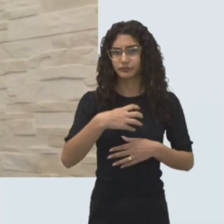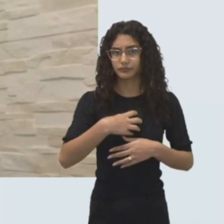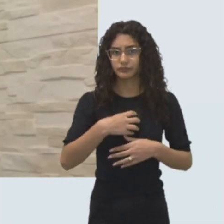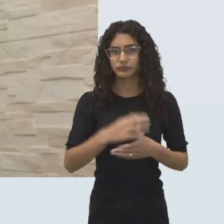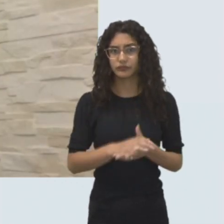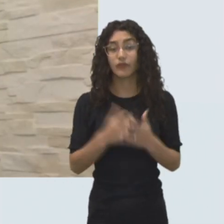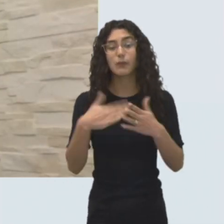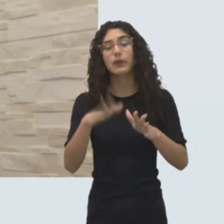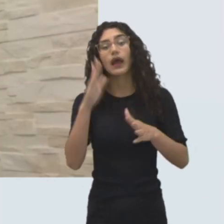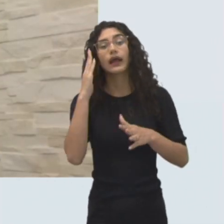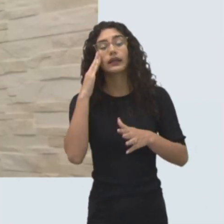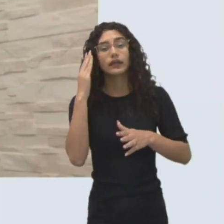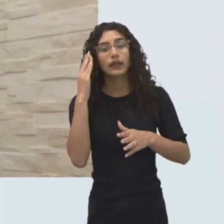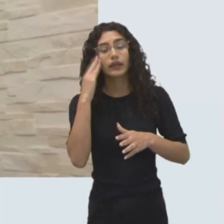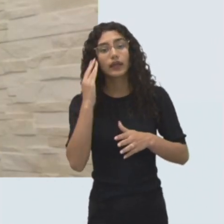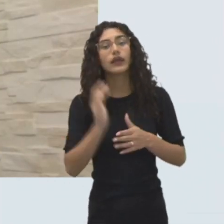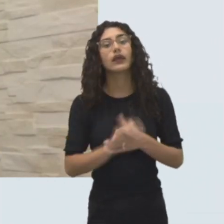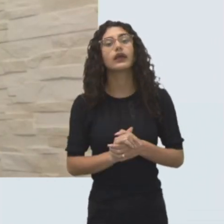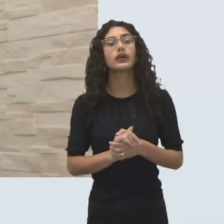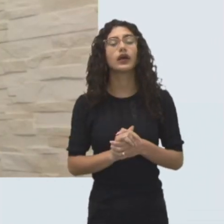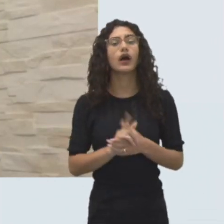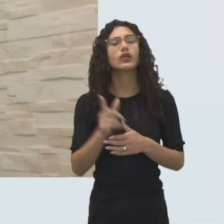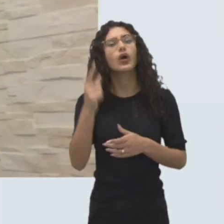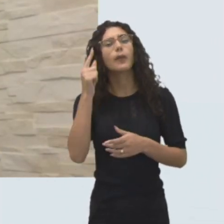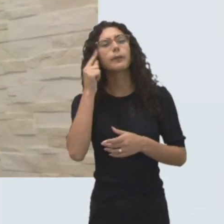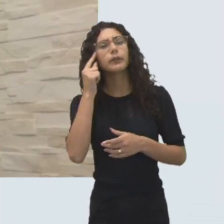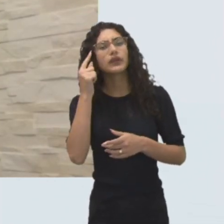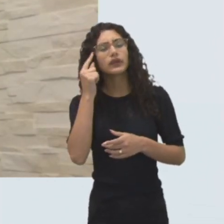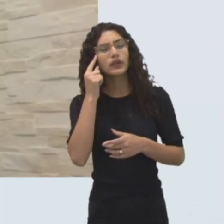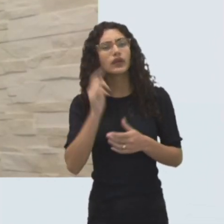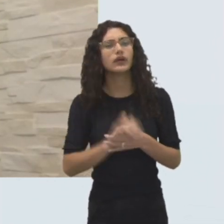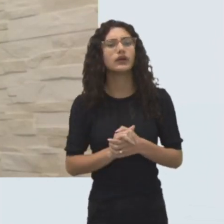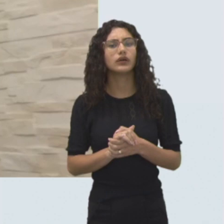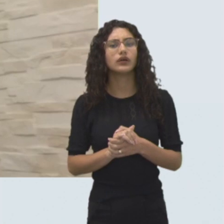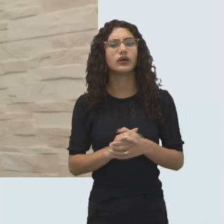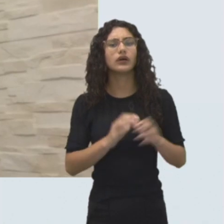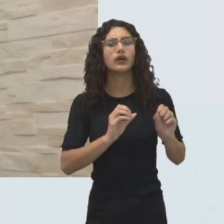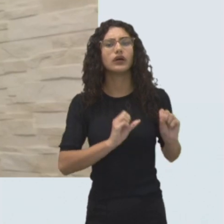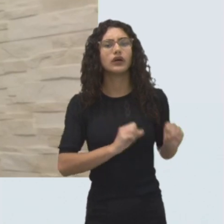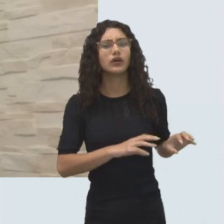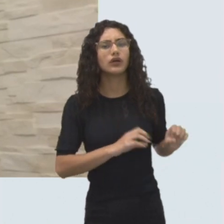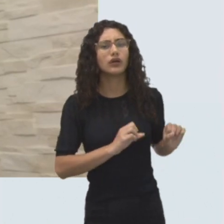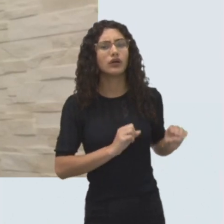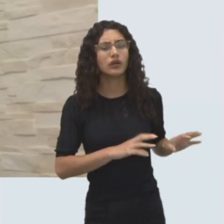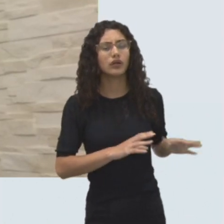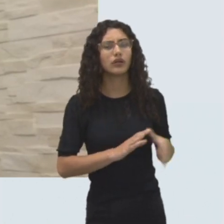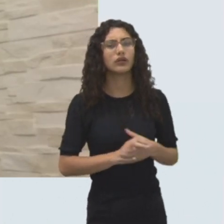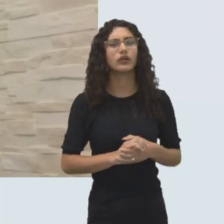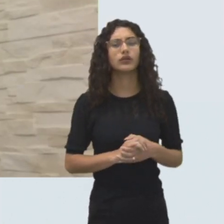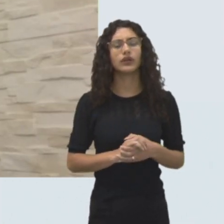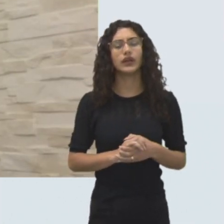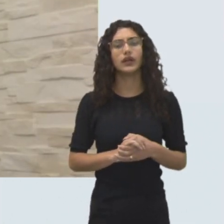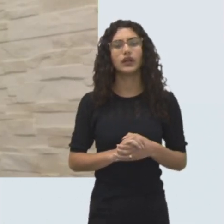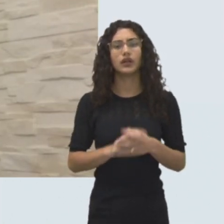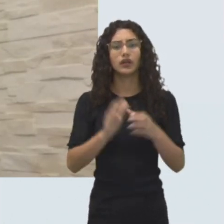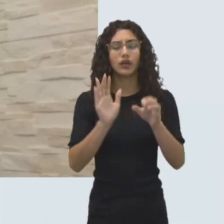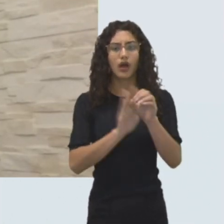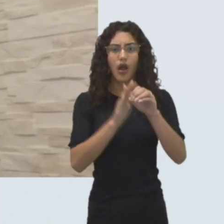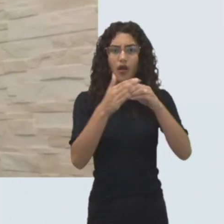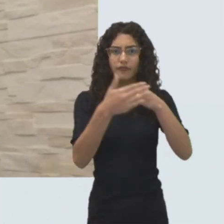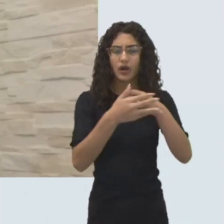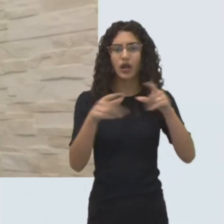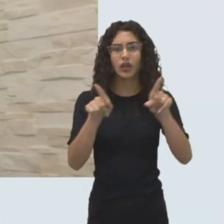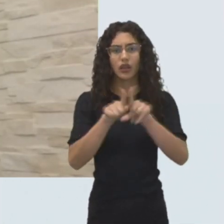Para entender isso, é só pensar em sua evolução desde a pintura em cavernas,